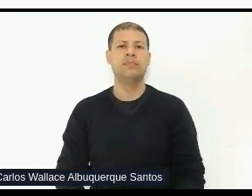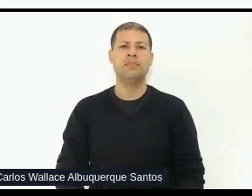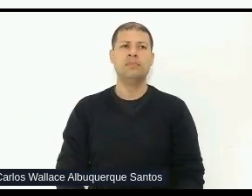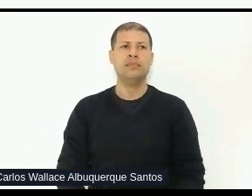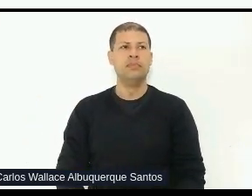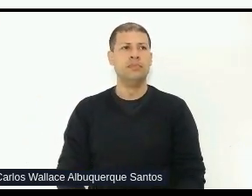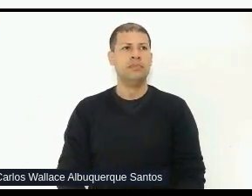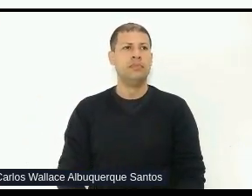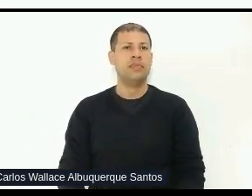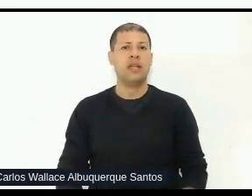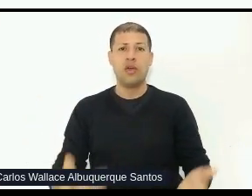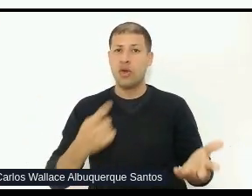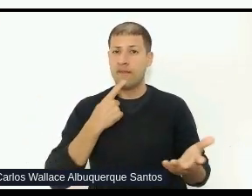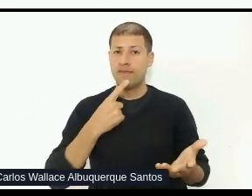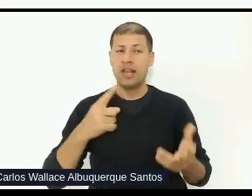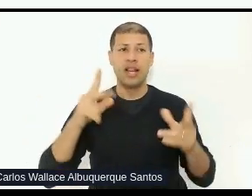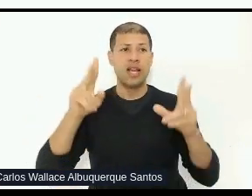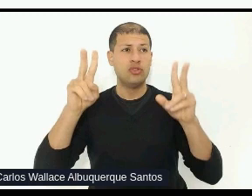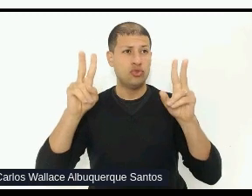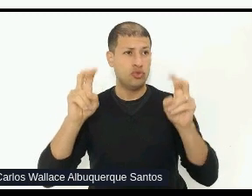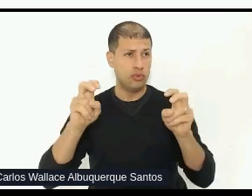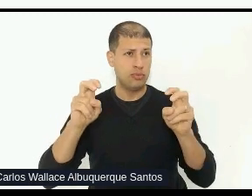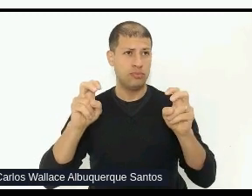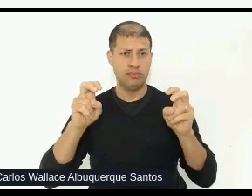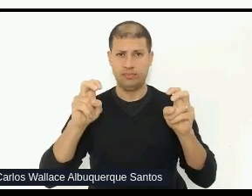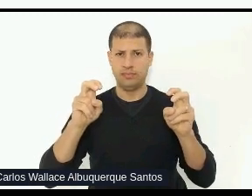Então, vamos falar sobre os temas e o exemplo.